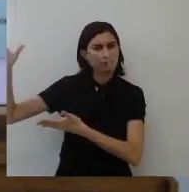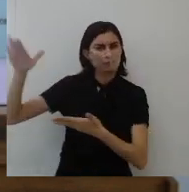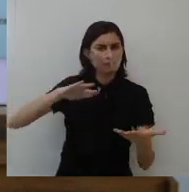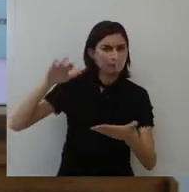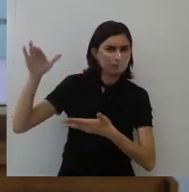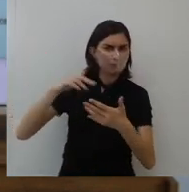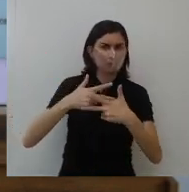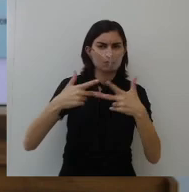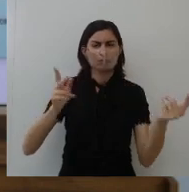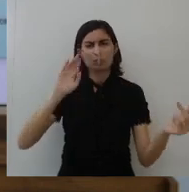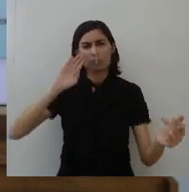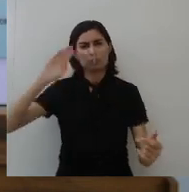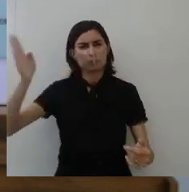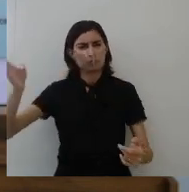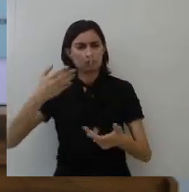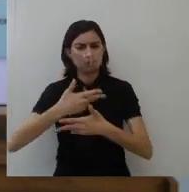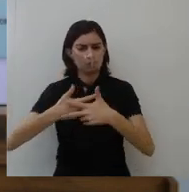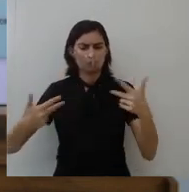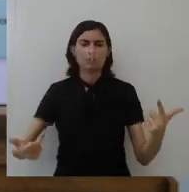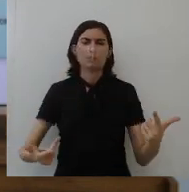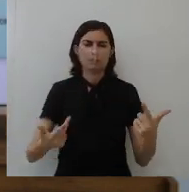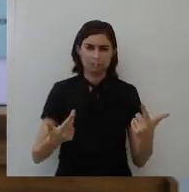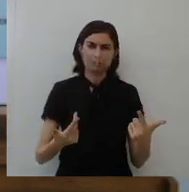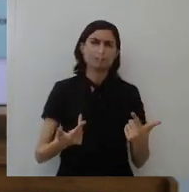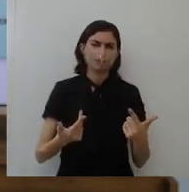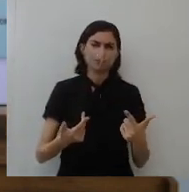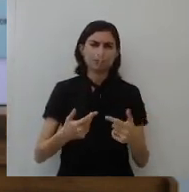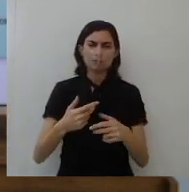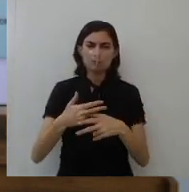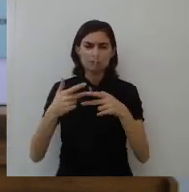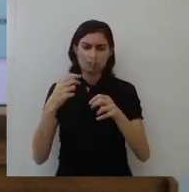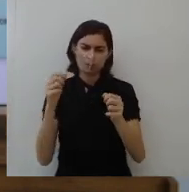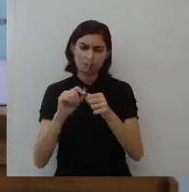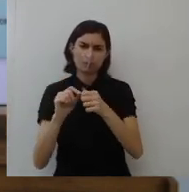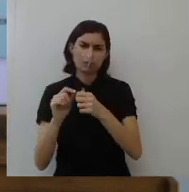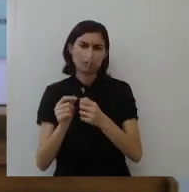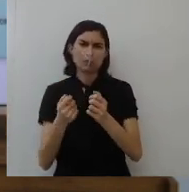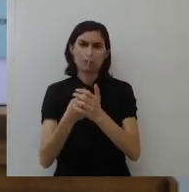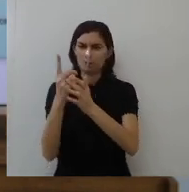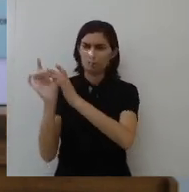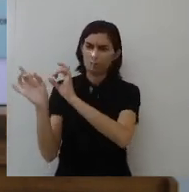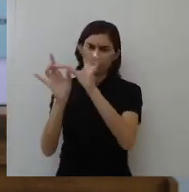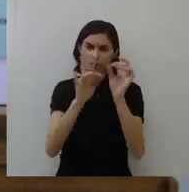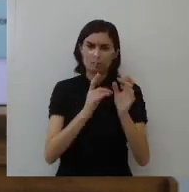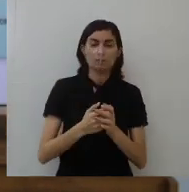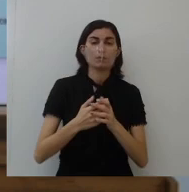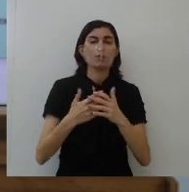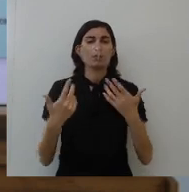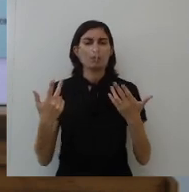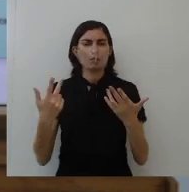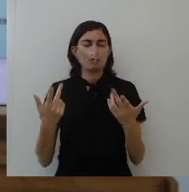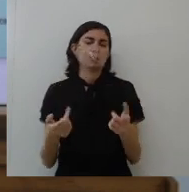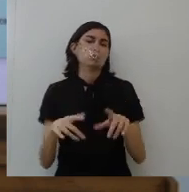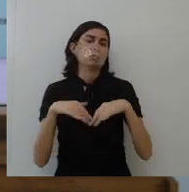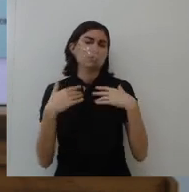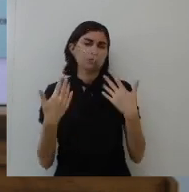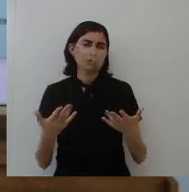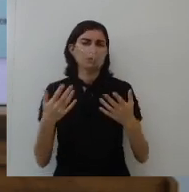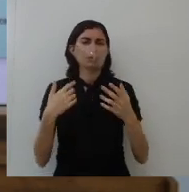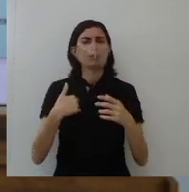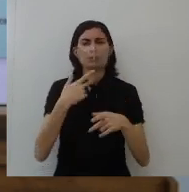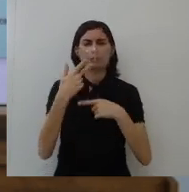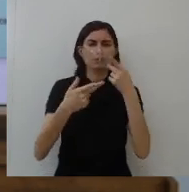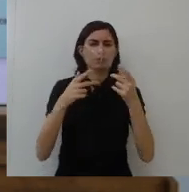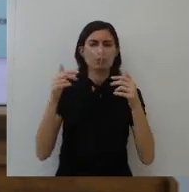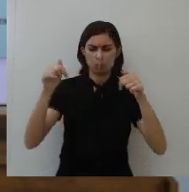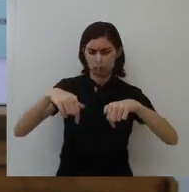transporte, esse fluxo de mercadoria, né? E da produção e consumo dela. Então, Nesse sentido, o que é que se fala?